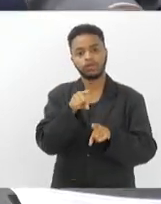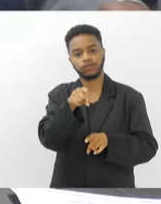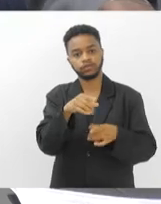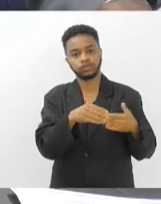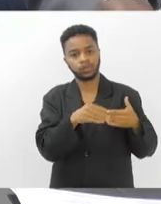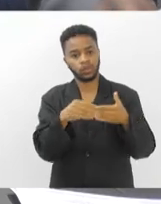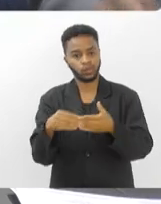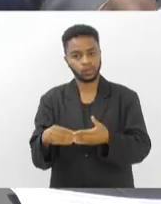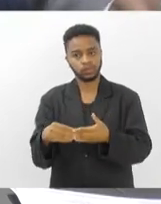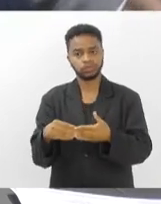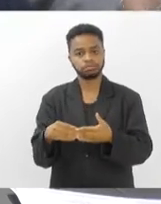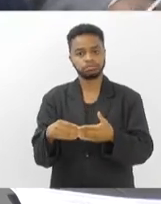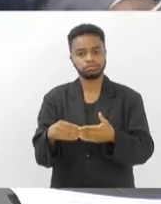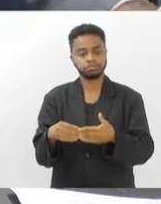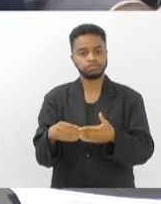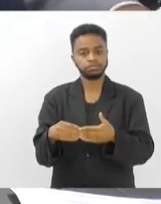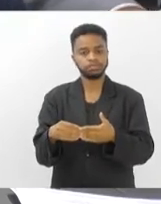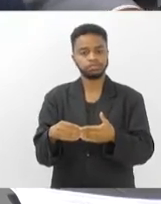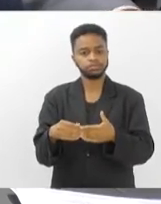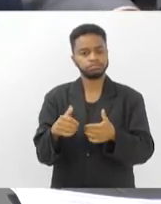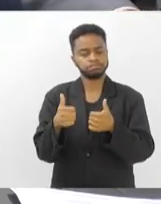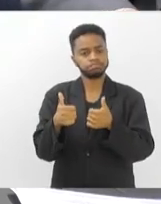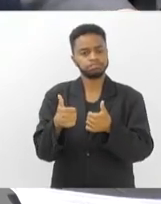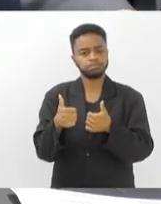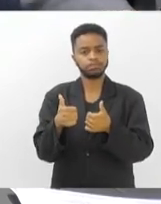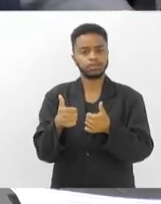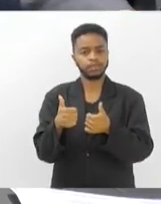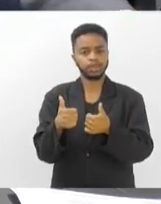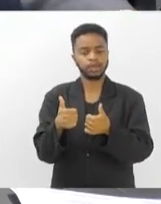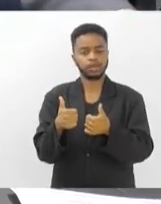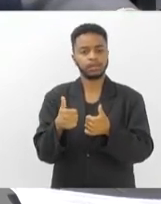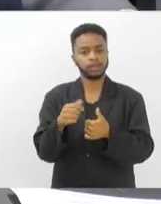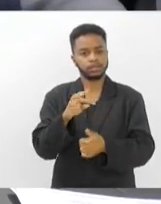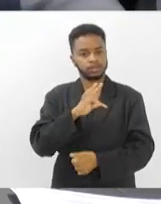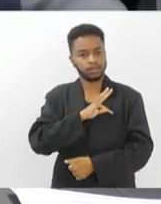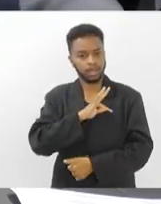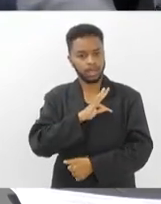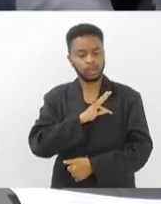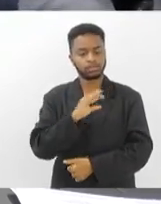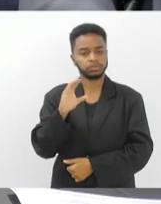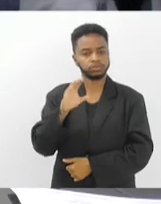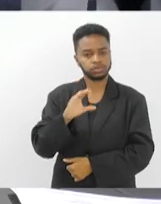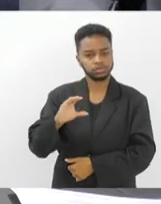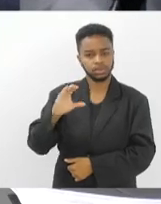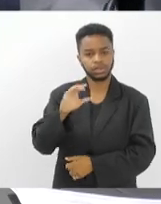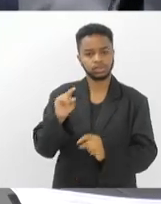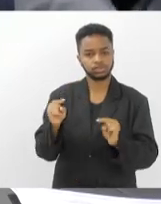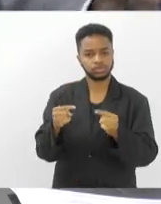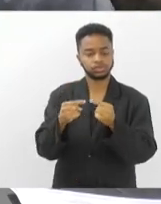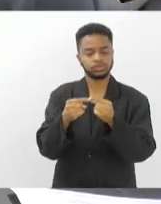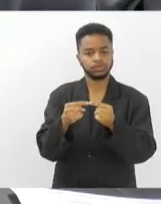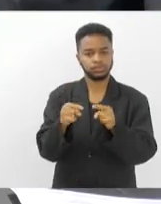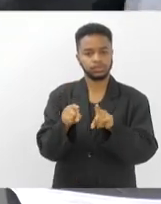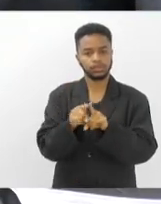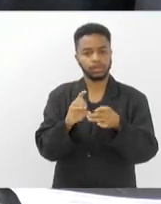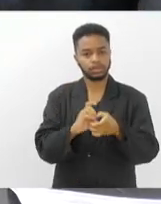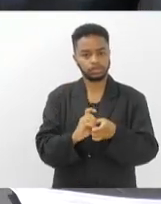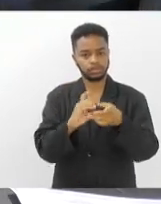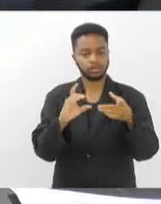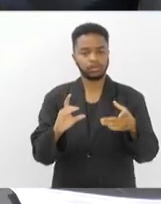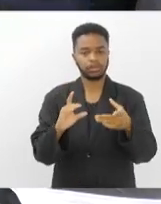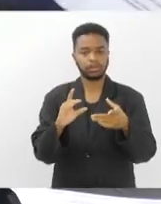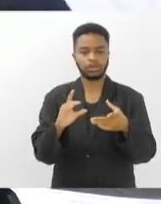irmão. Com um raro espírito técnico, científico,